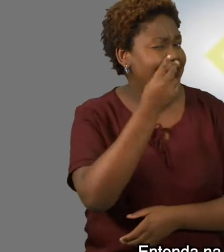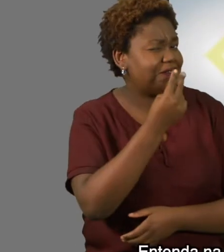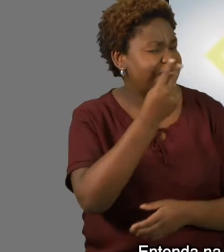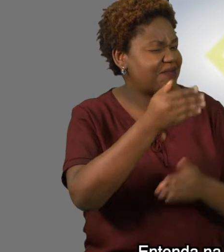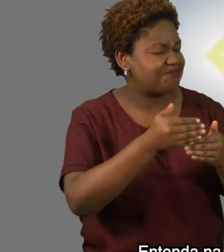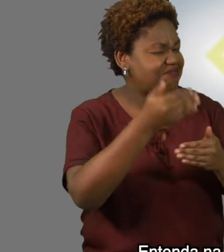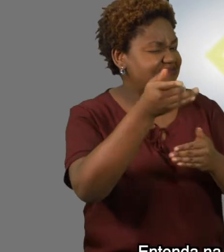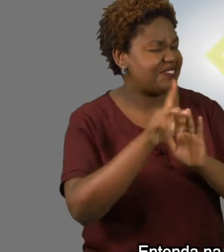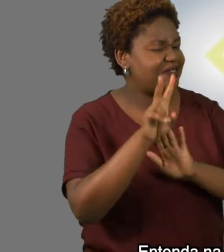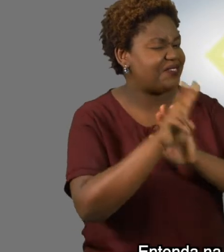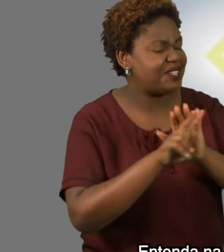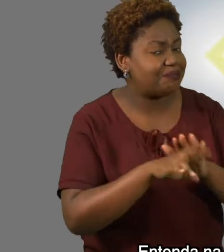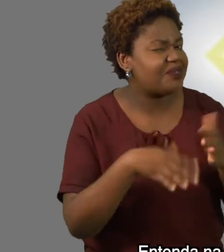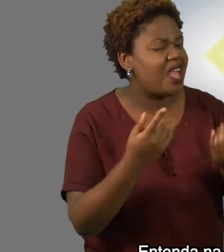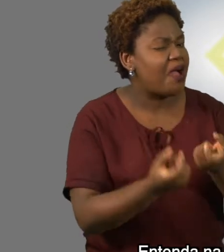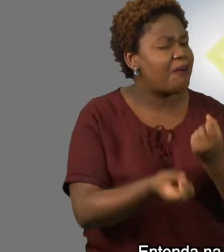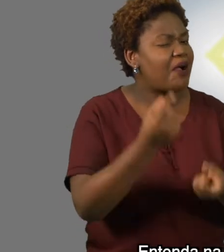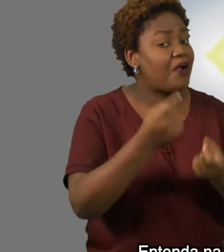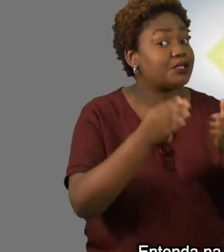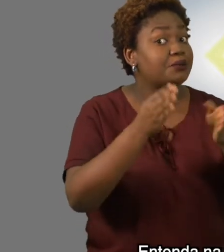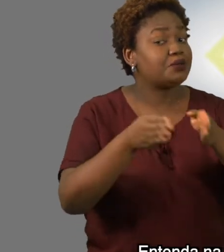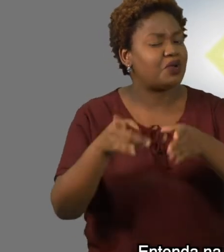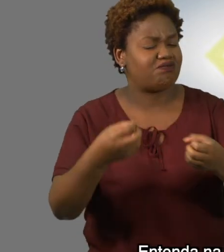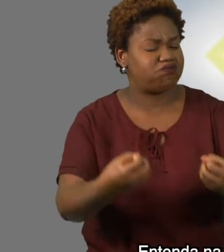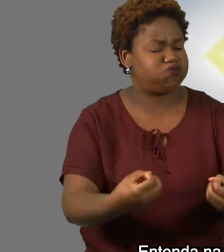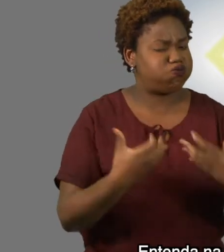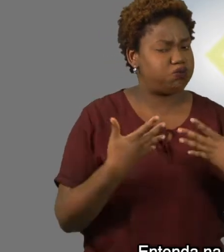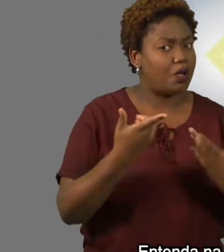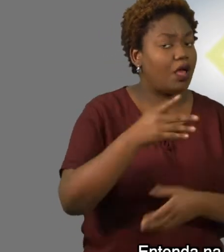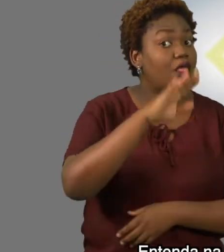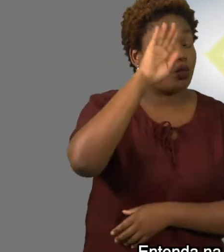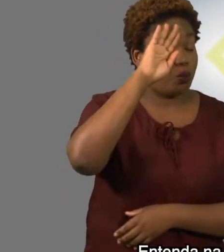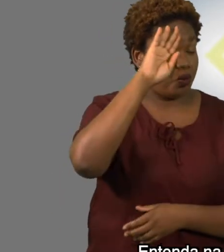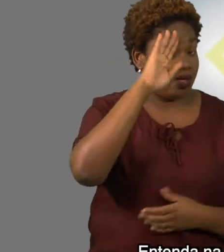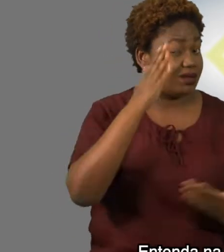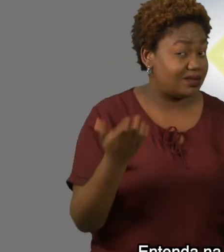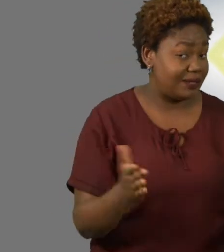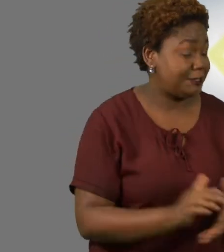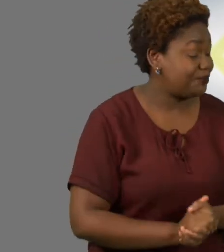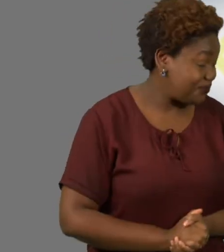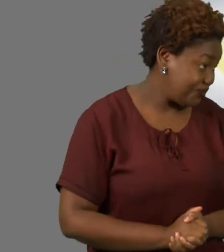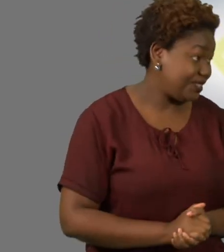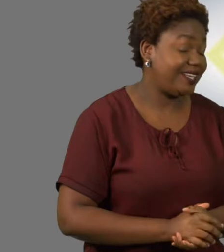Entenda na peça a seguir como algumas vítimas contraíram esta doença.